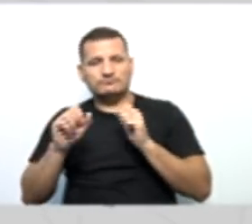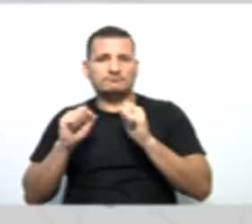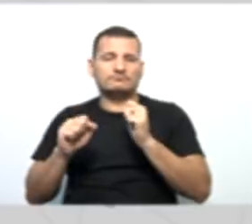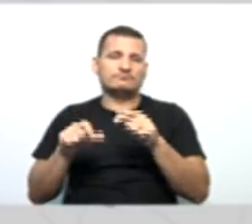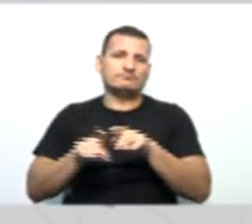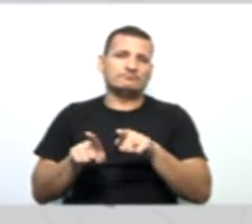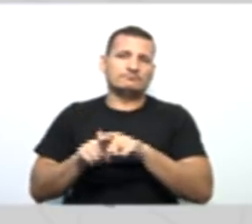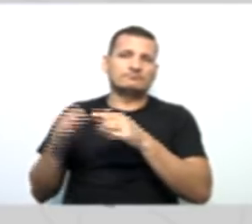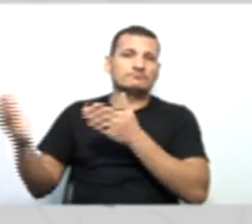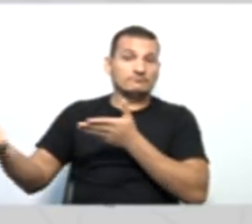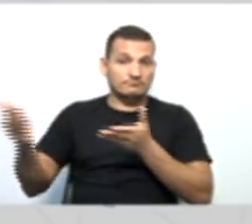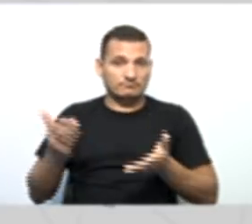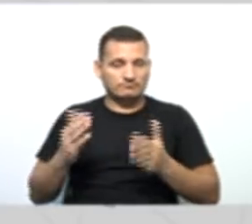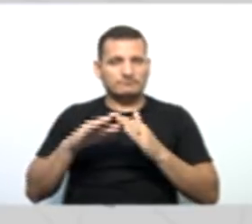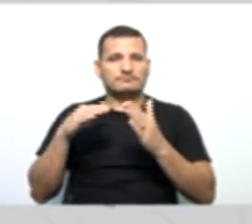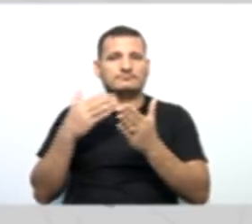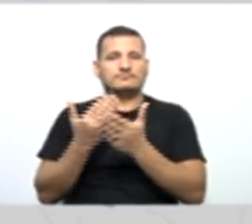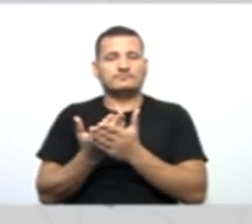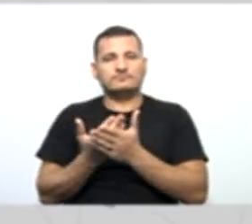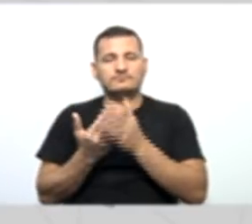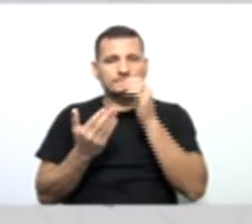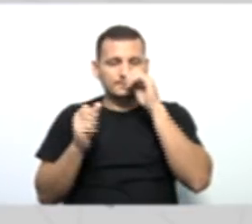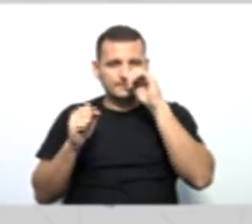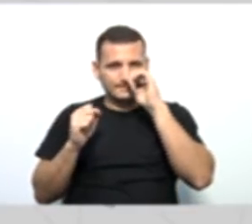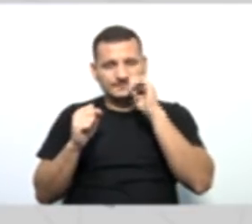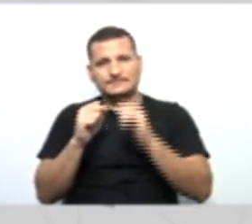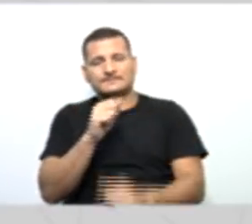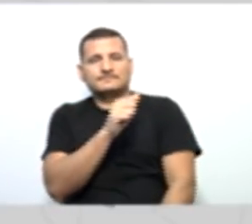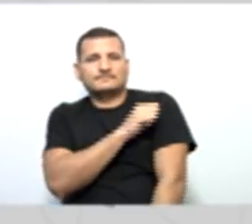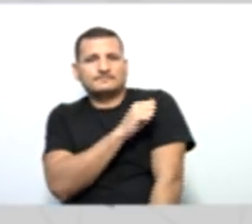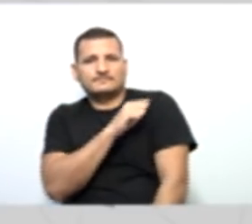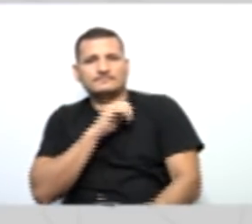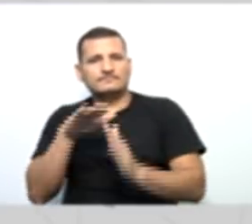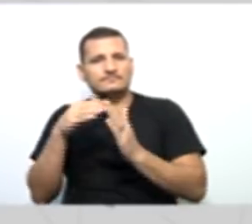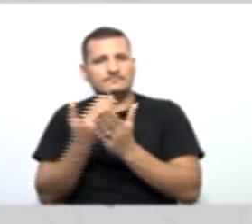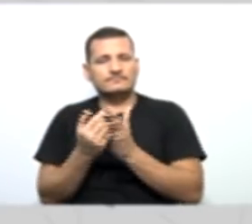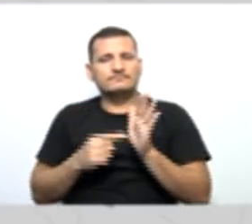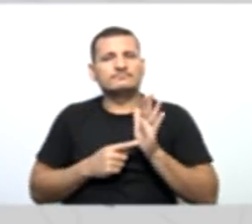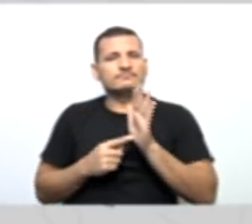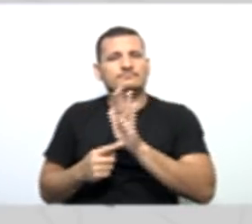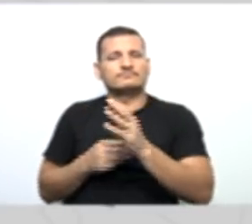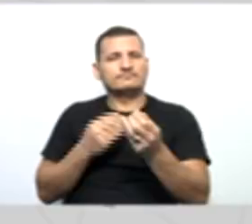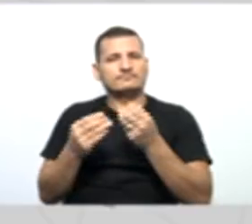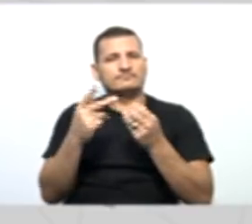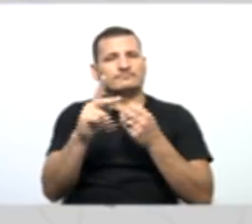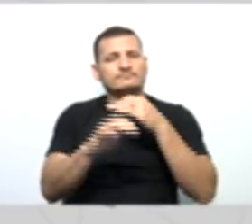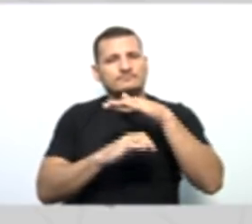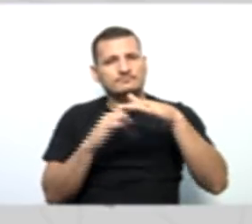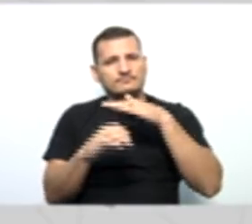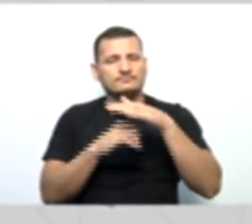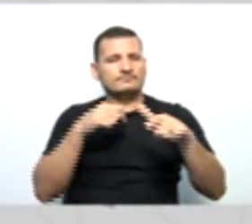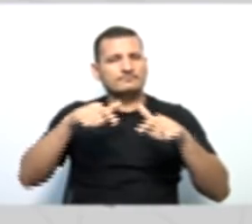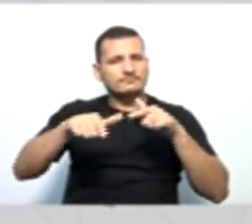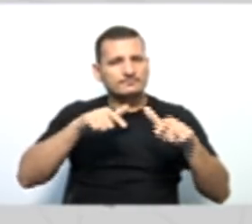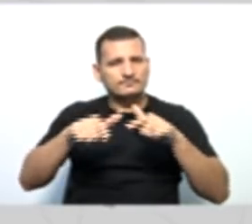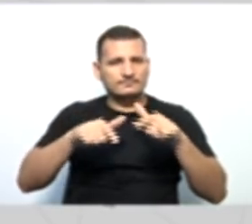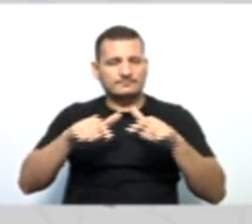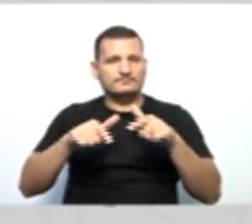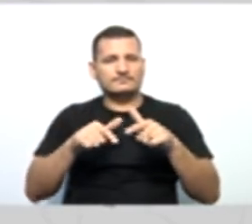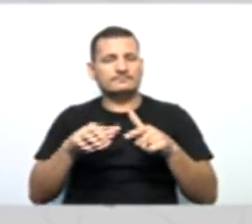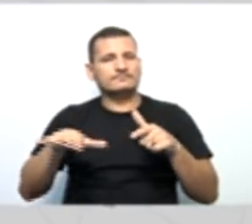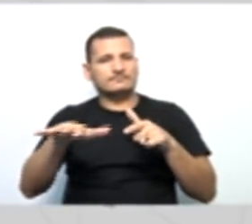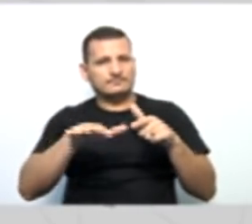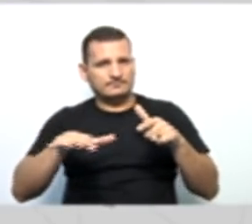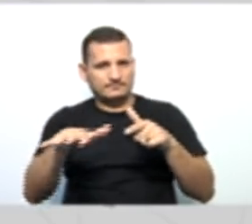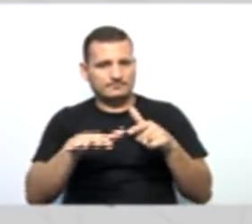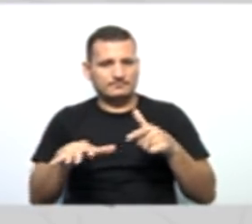escola, a CIPA pode trazer alunos de escolas para mostrar como a sua empresa trabalha, lida, não é, com o ambiente